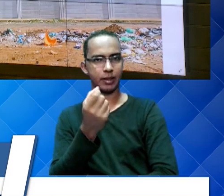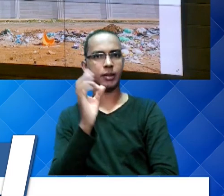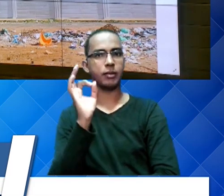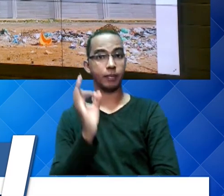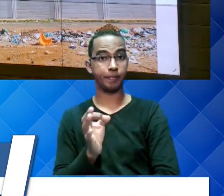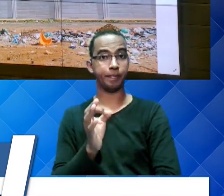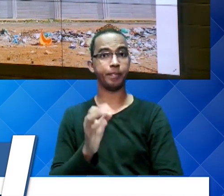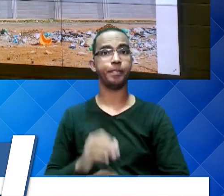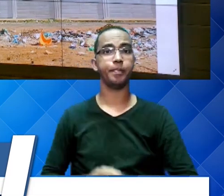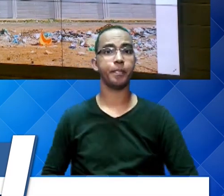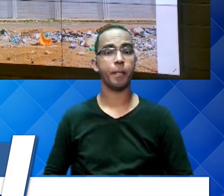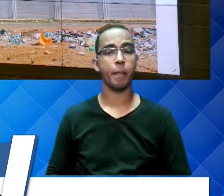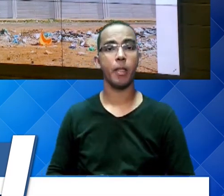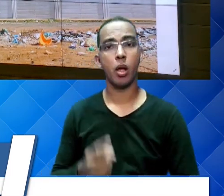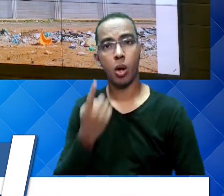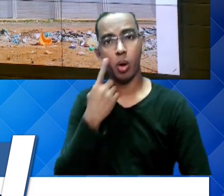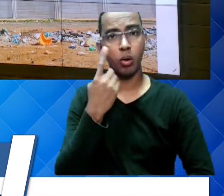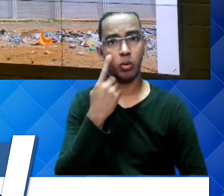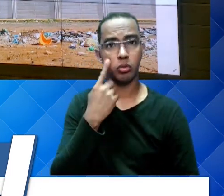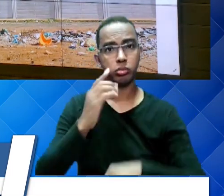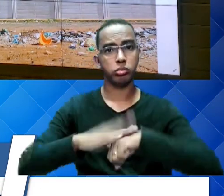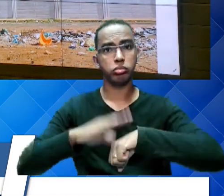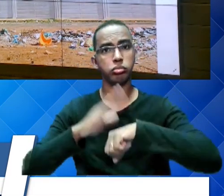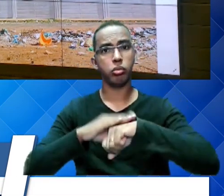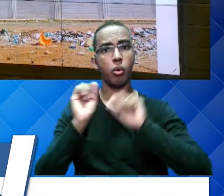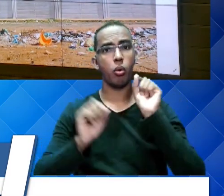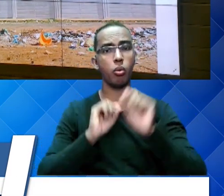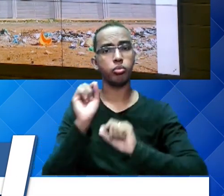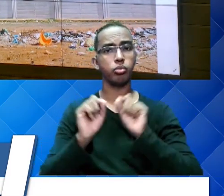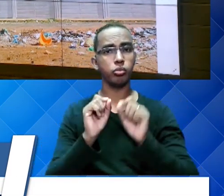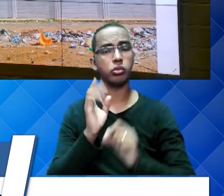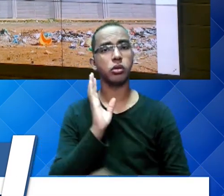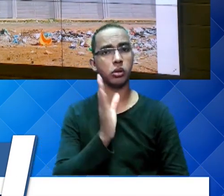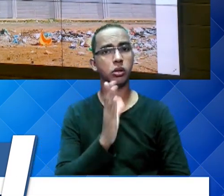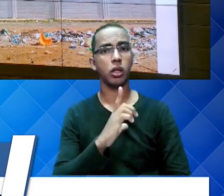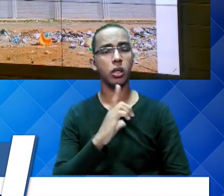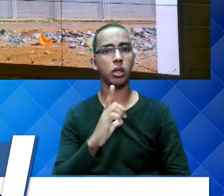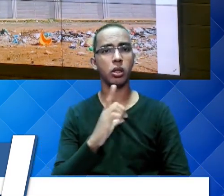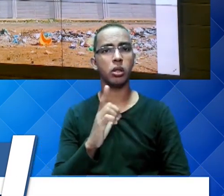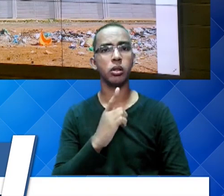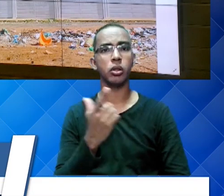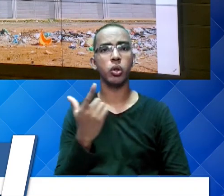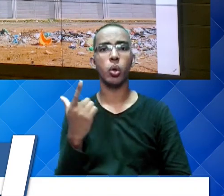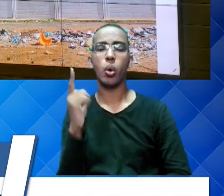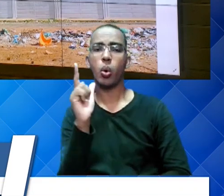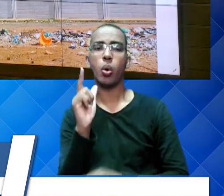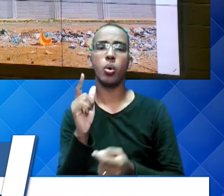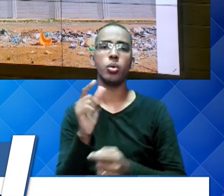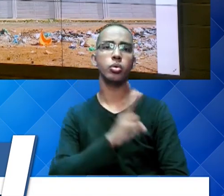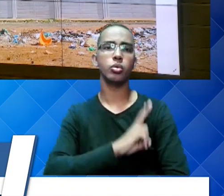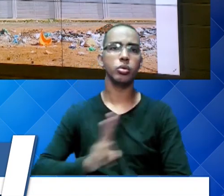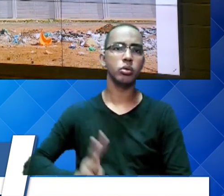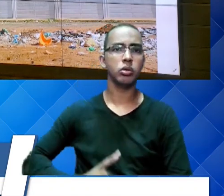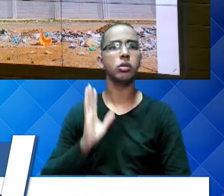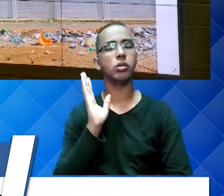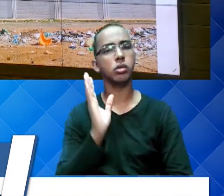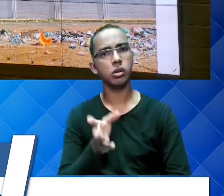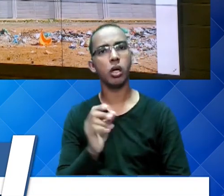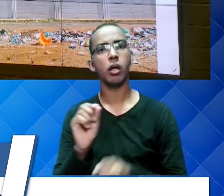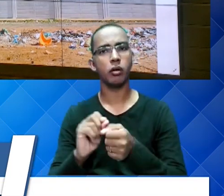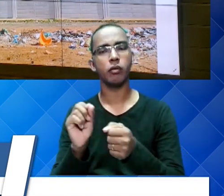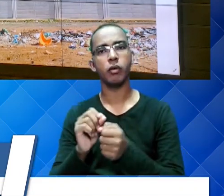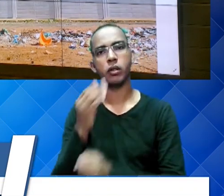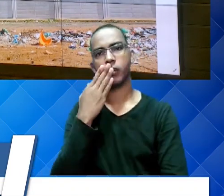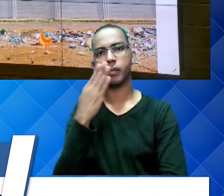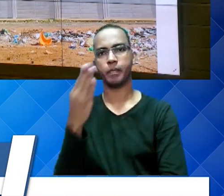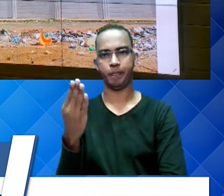E olhando para a situação, já tinha... outros vereadores que já tinham feito esse pedido,